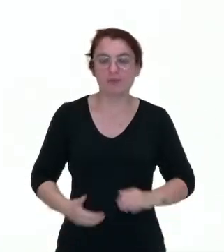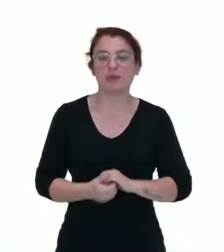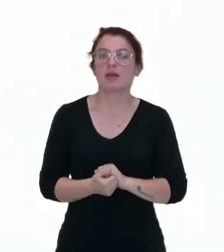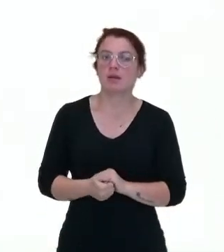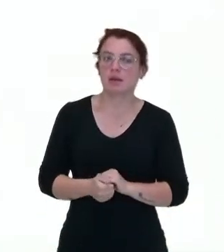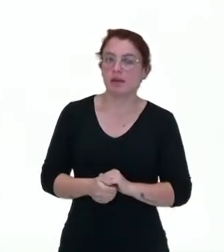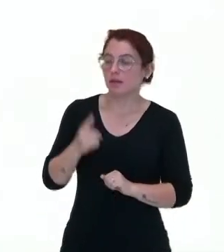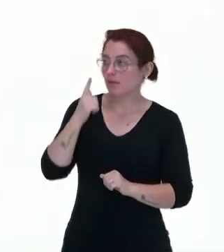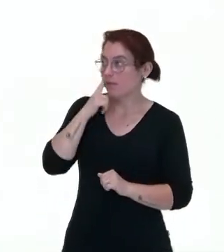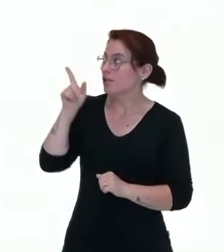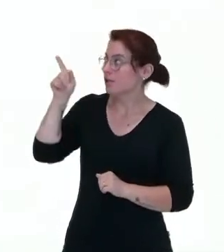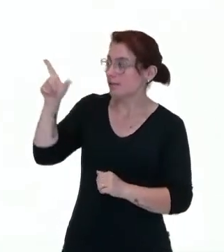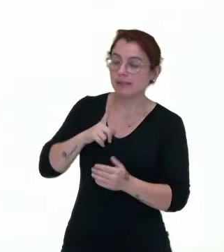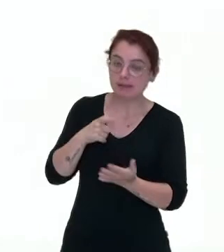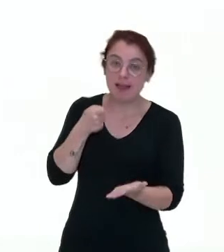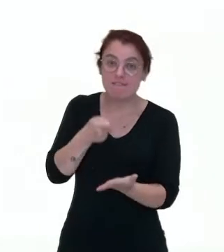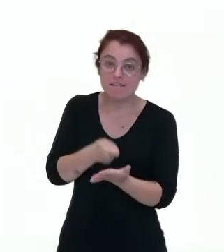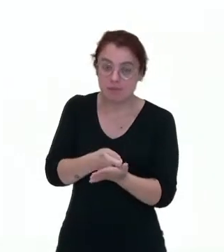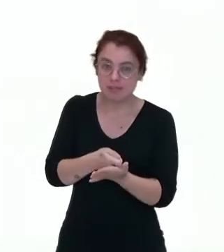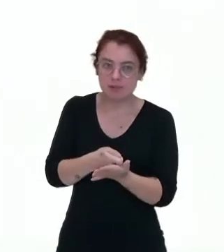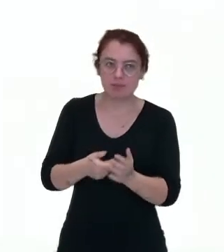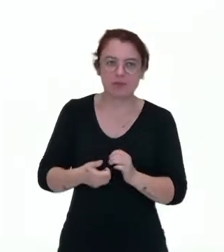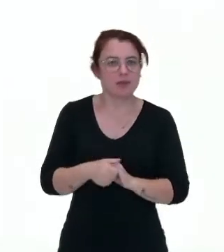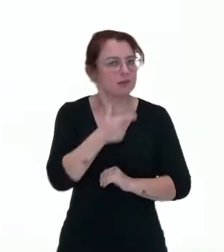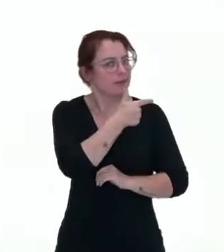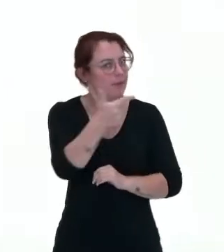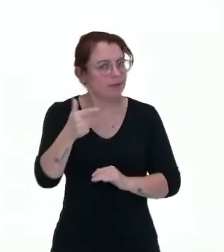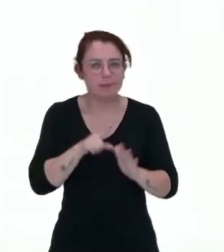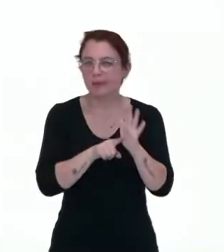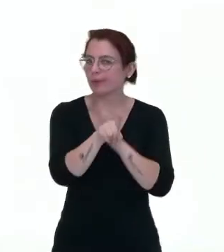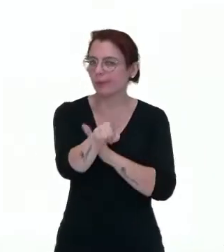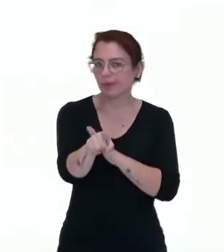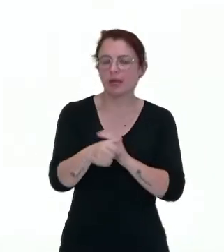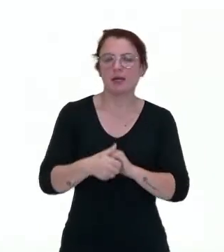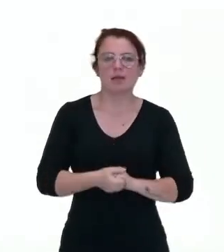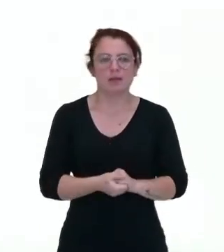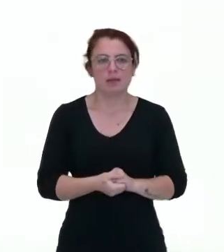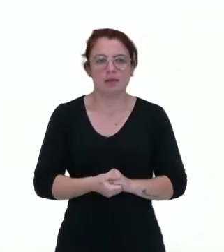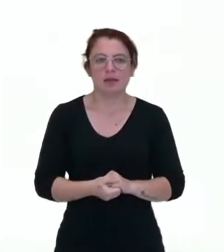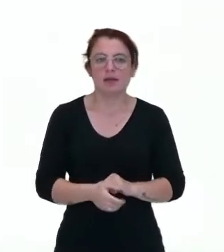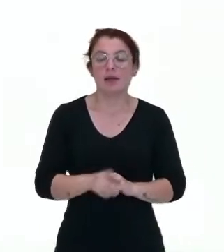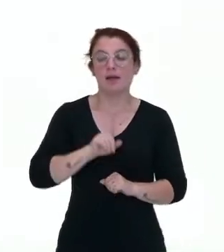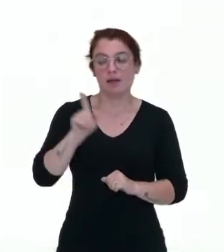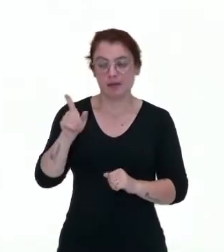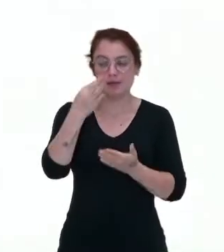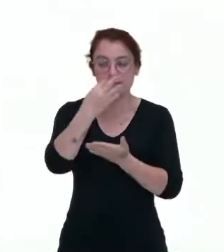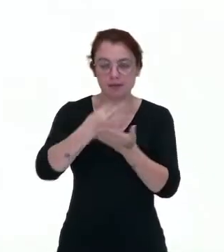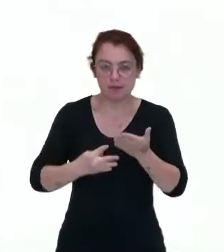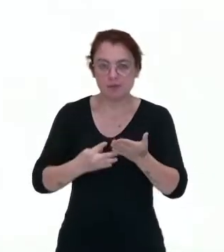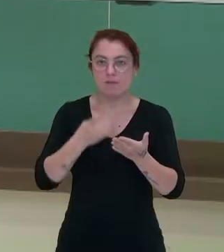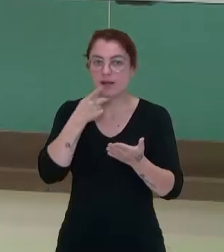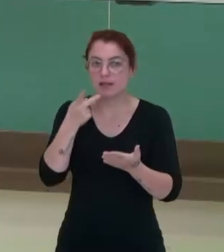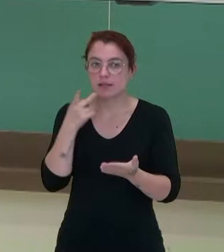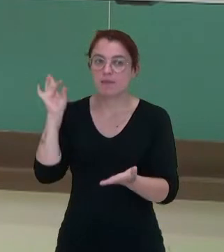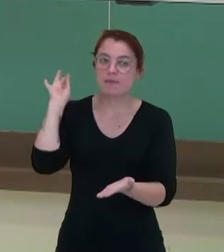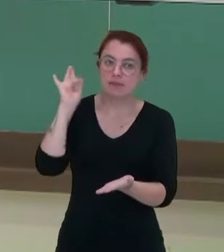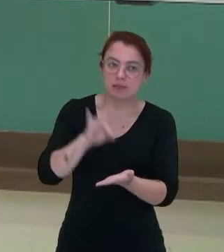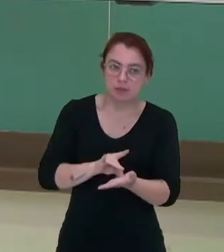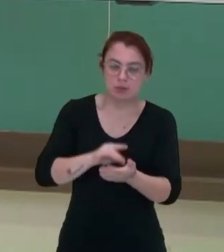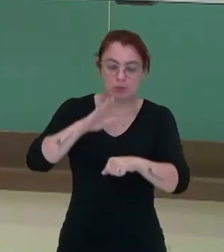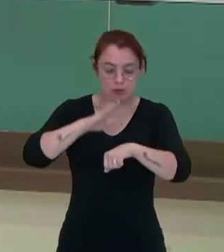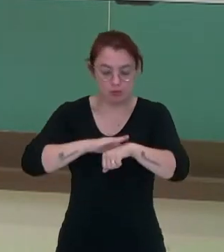uma afirmação, não é uma pergunta. Esse texto está te dizendo a verdade. Quando